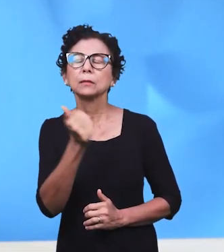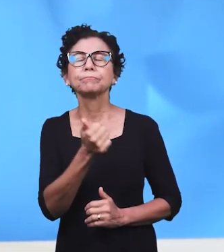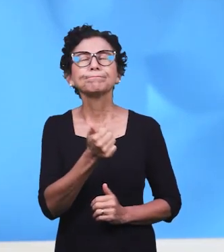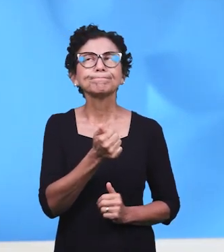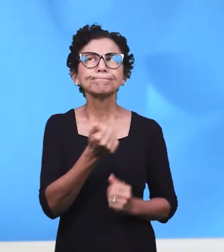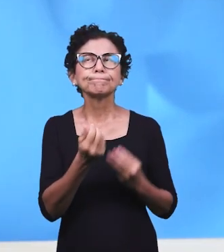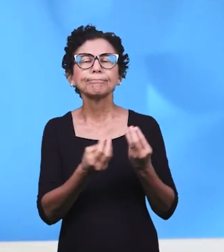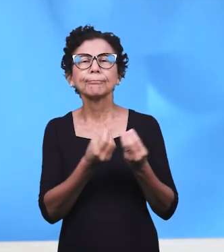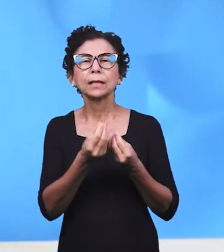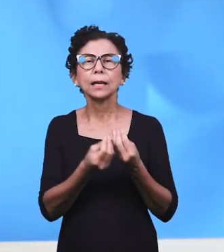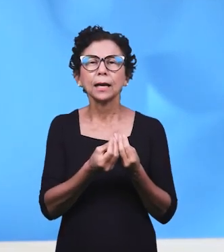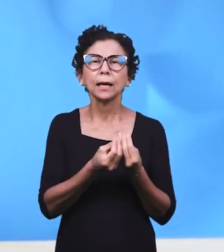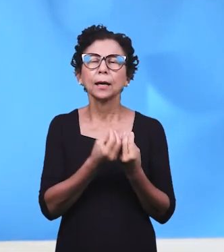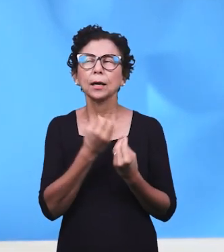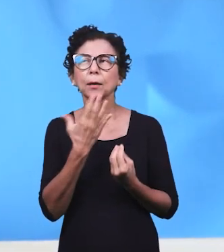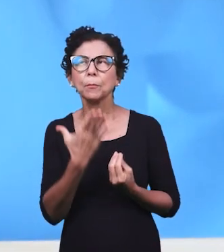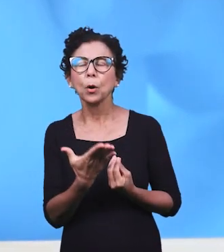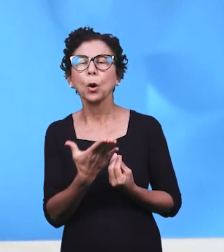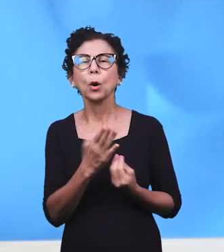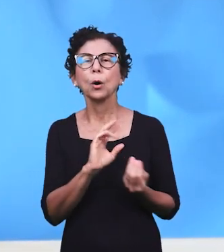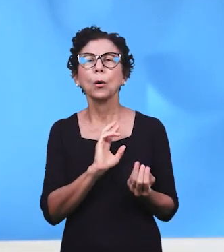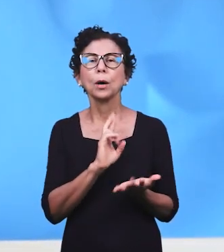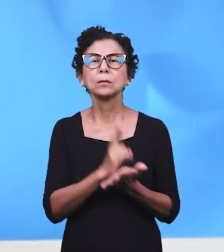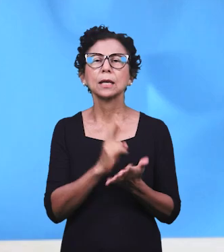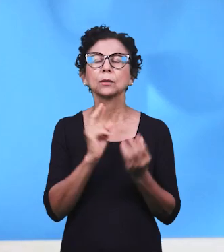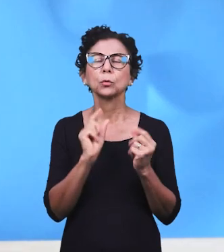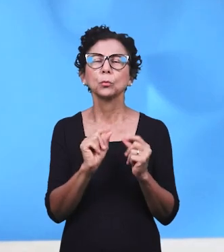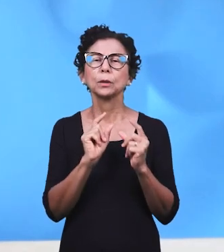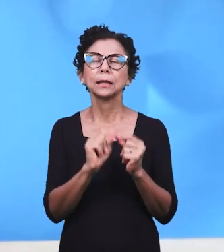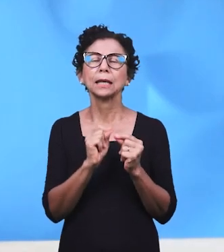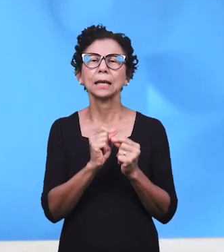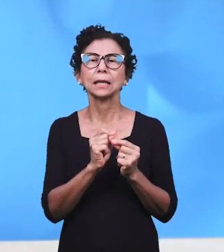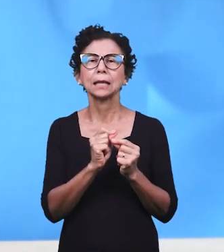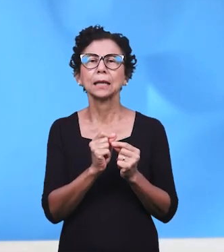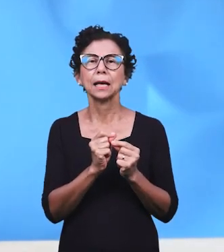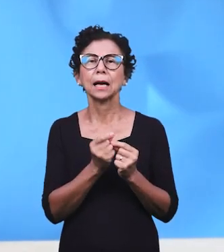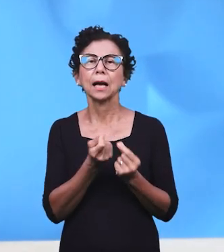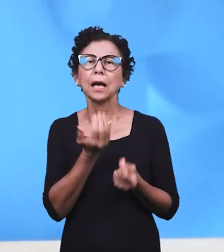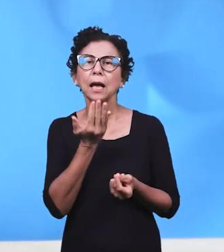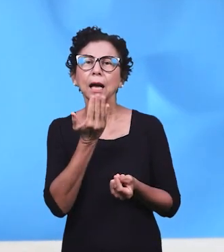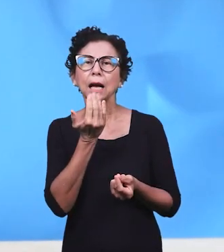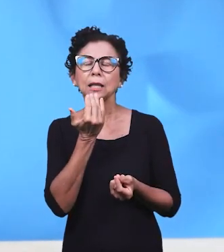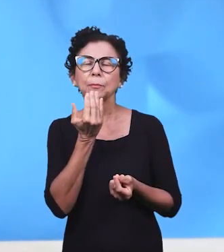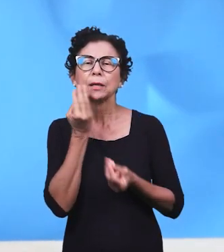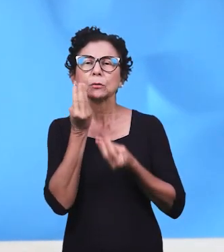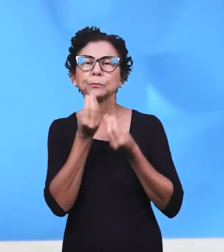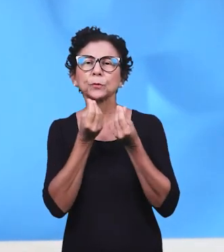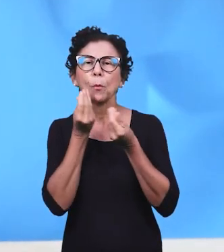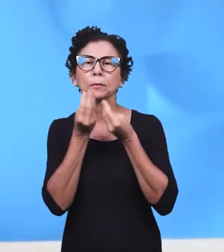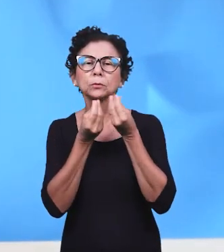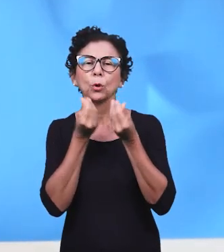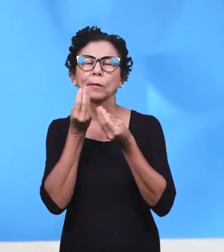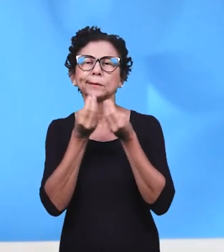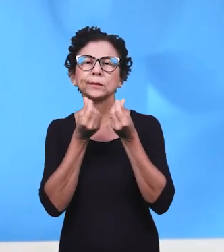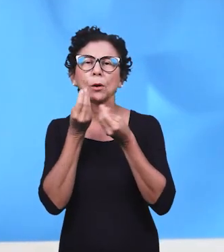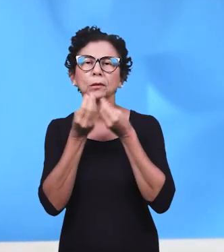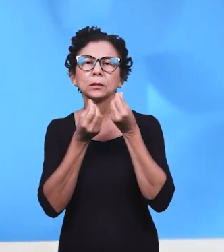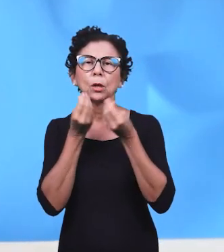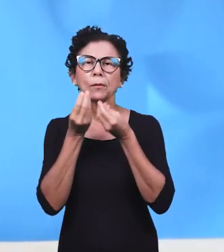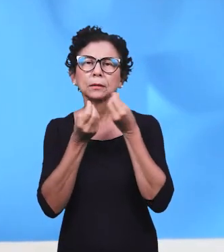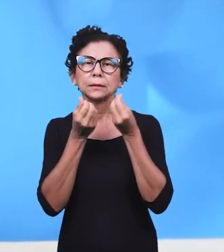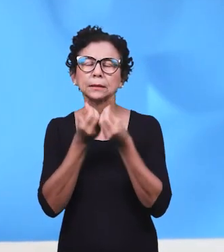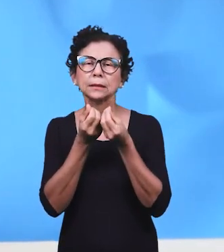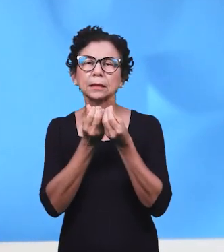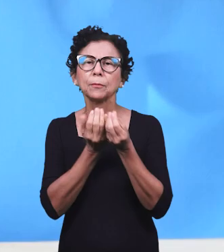que ajuda, né, na alimentação, né, de gerar o bolo alimentar, mas também na nossa cavidade bucal,